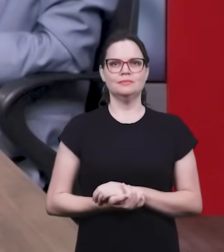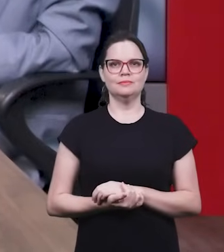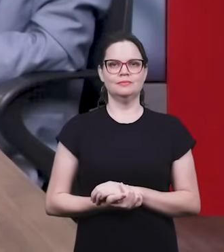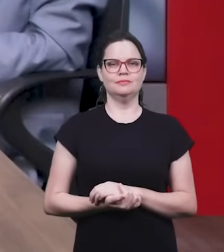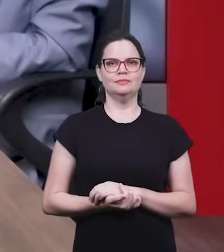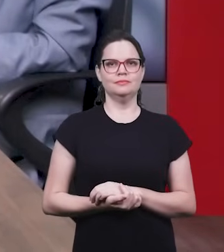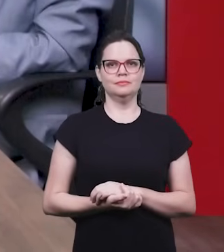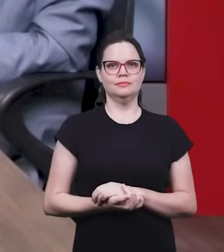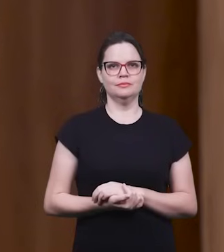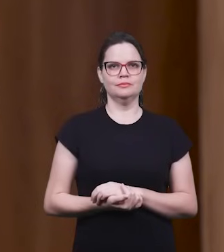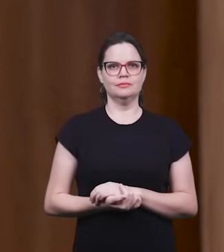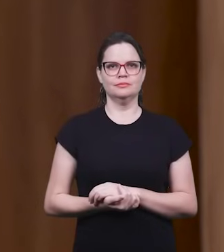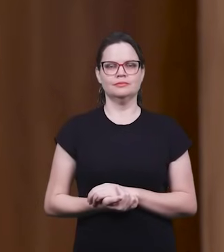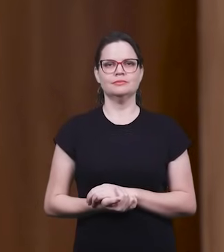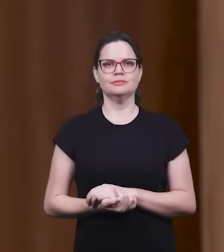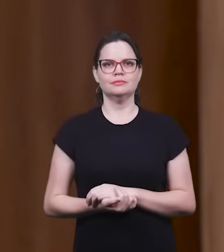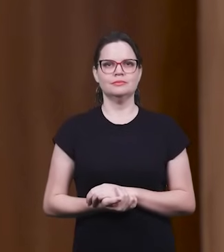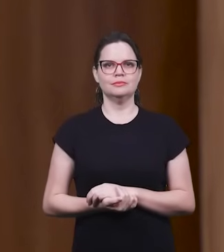esse rapaz,